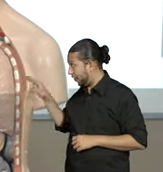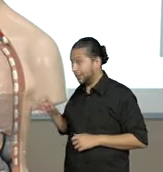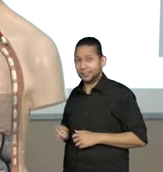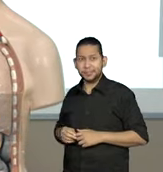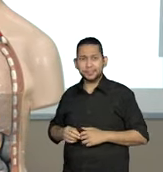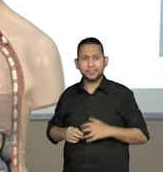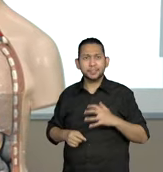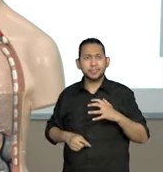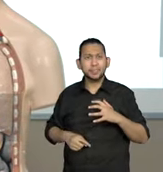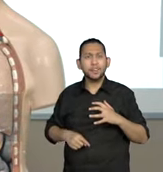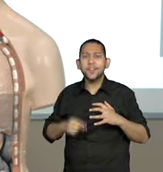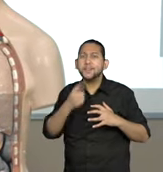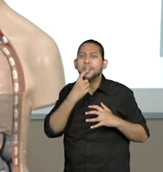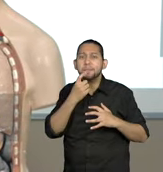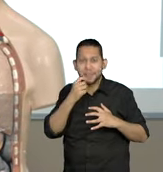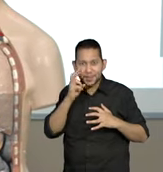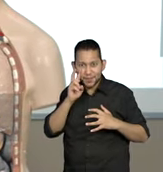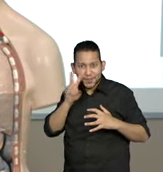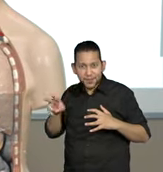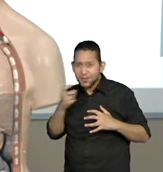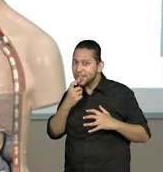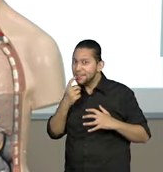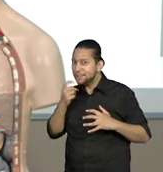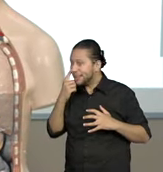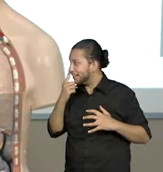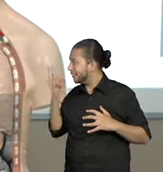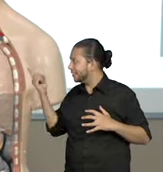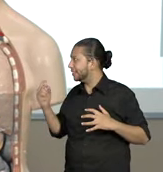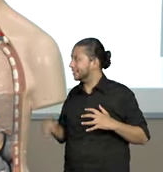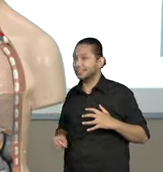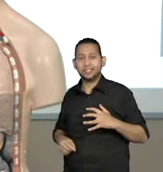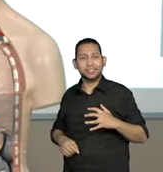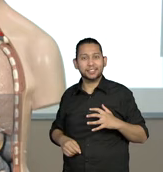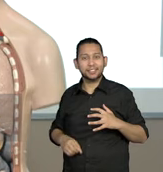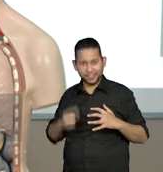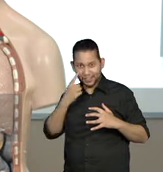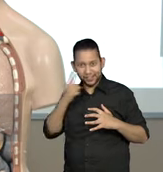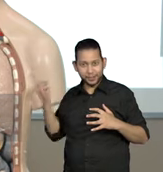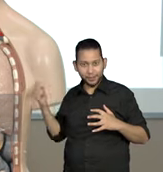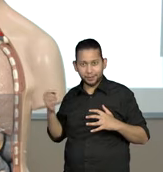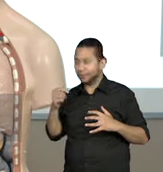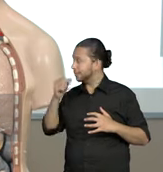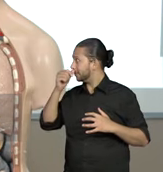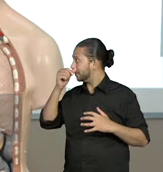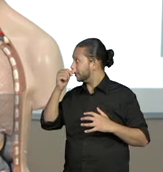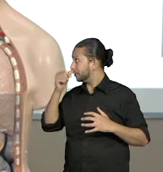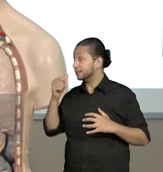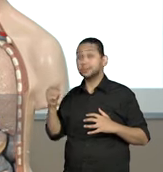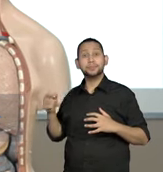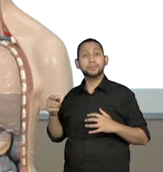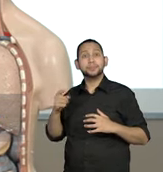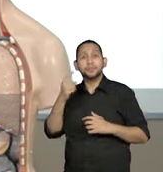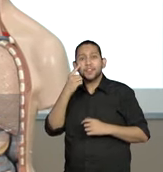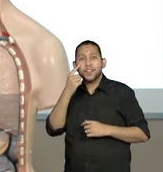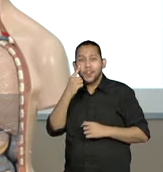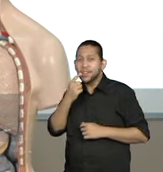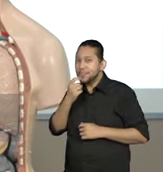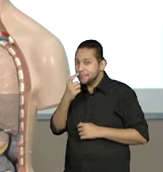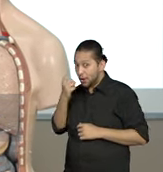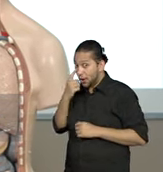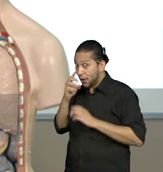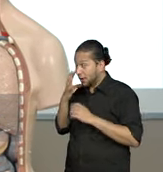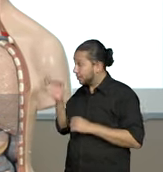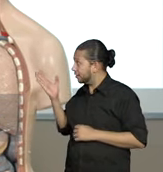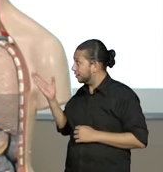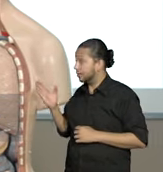umas partes avermelhadas, não tem? Essas partes que estão, essas listrinhas aqui avermelhadas,